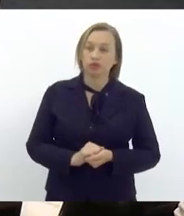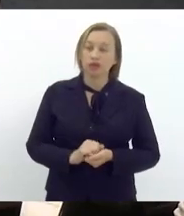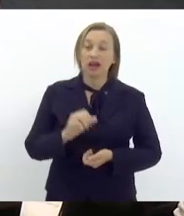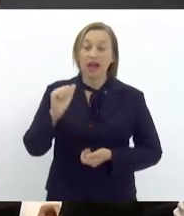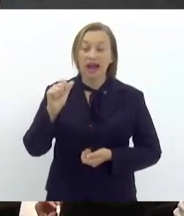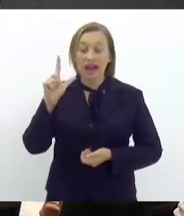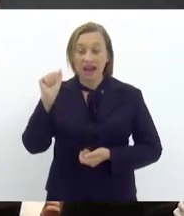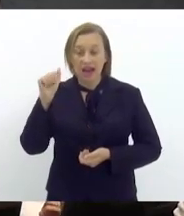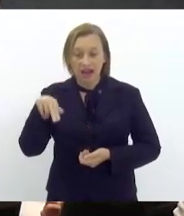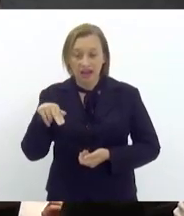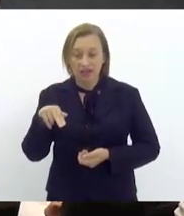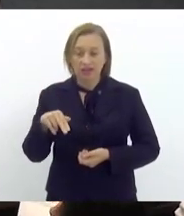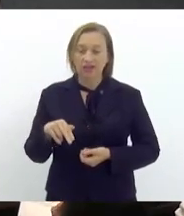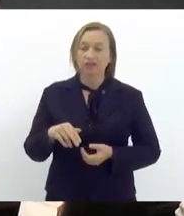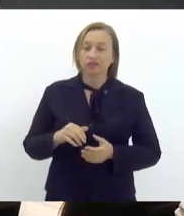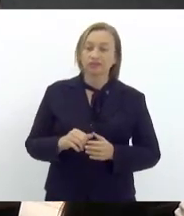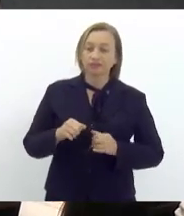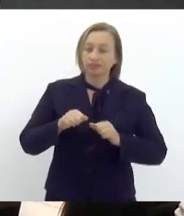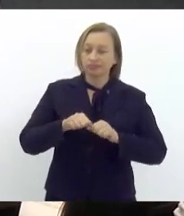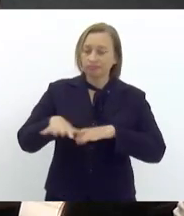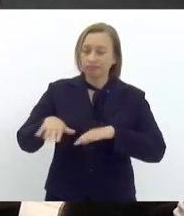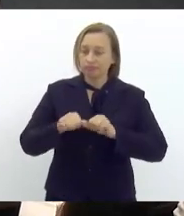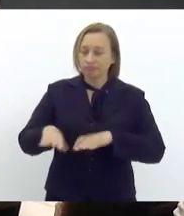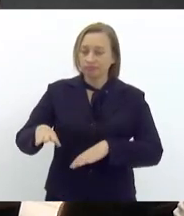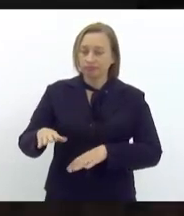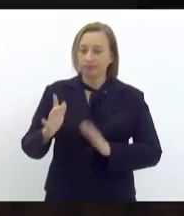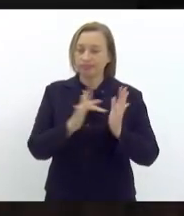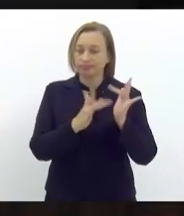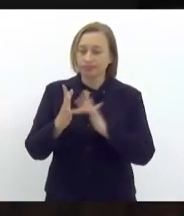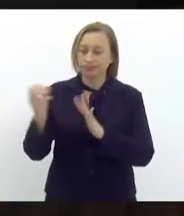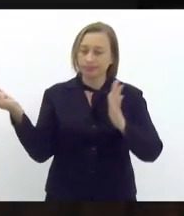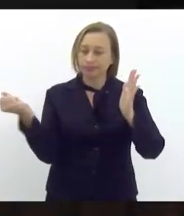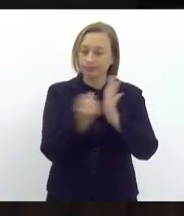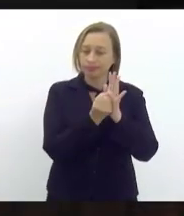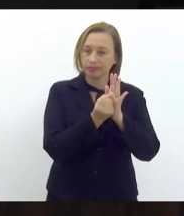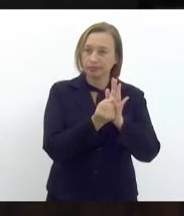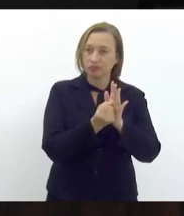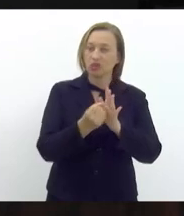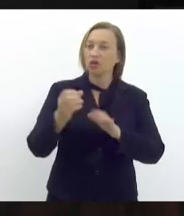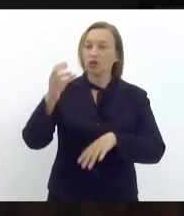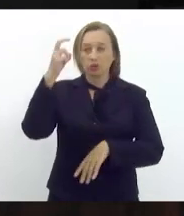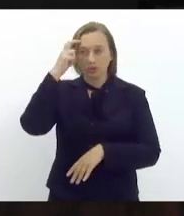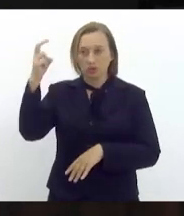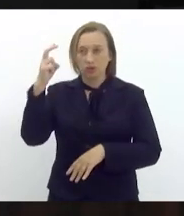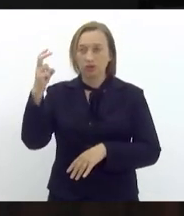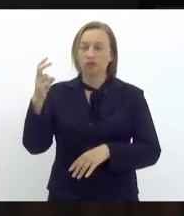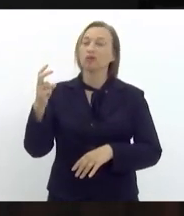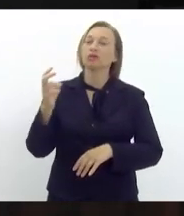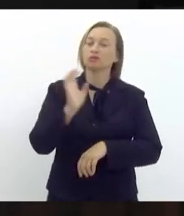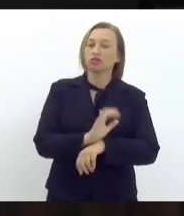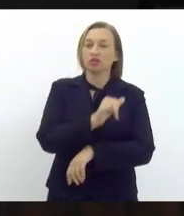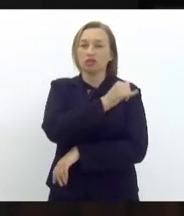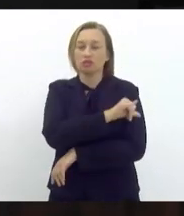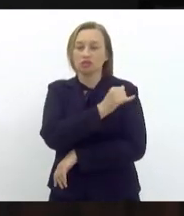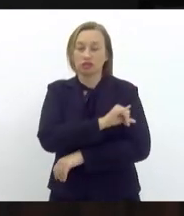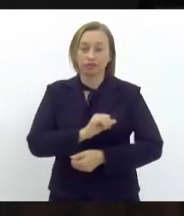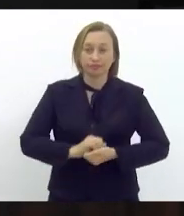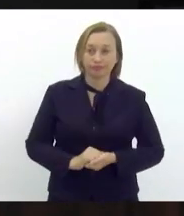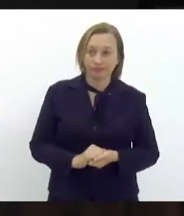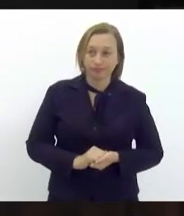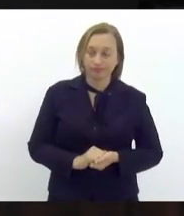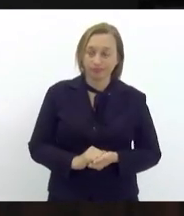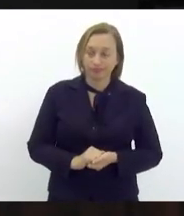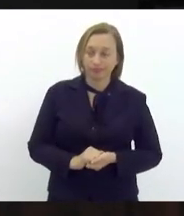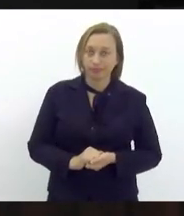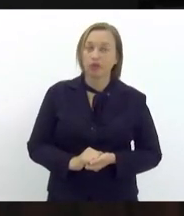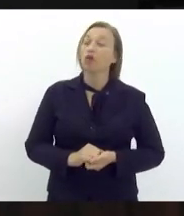Alain Lopes que declara a marcha para Jesus como patrimônio cultural imaterial do estado do Rio de Janeiro pendendo de pareceres das